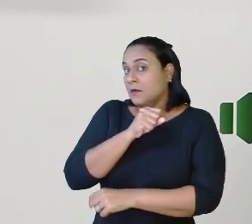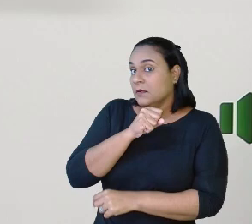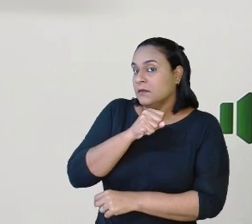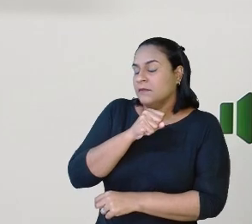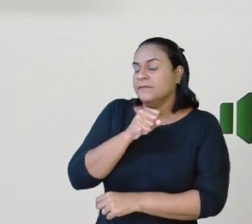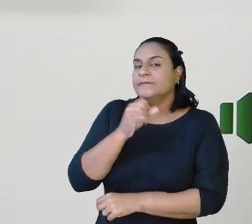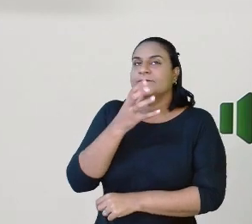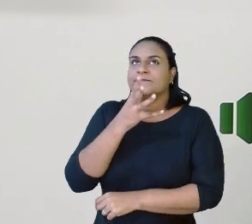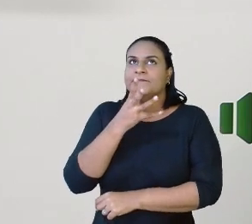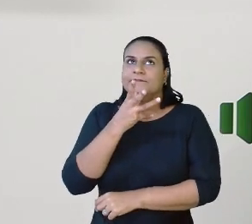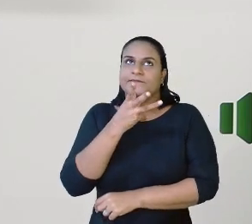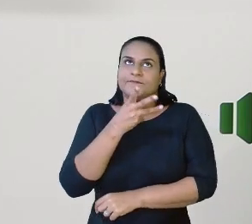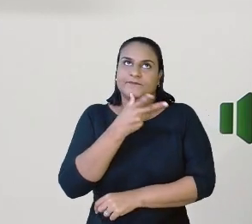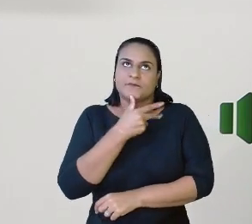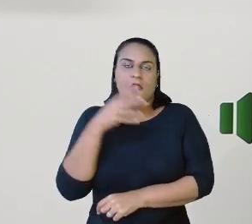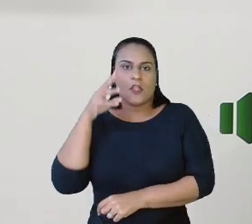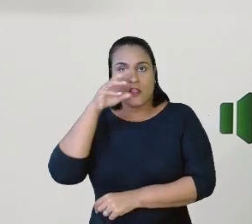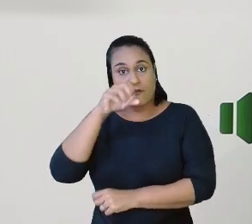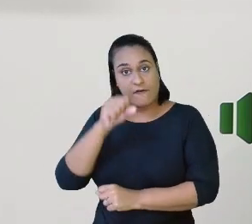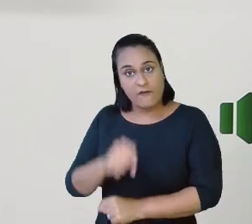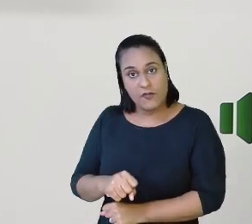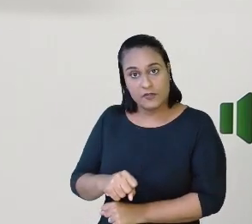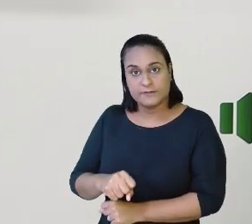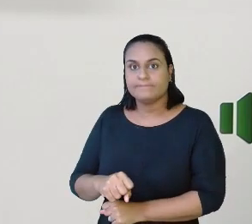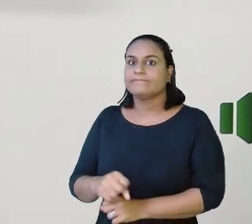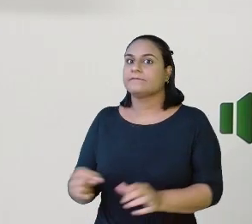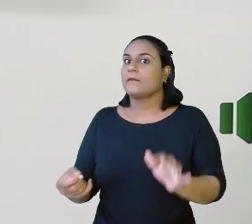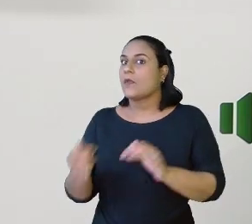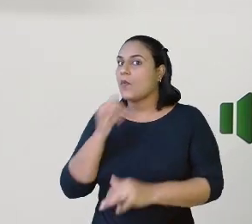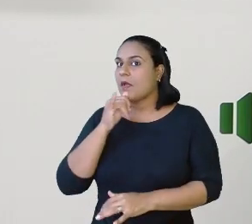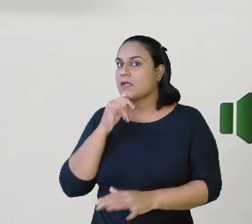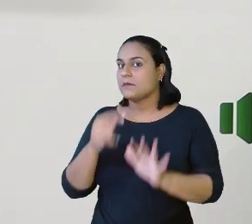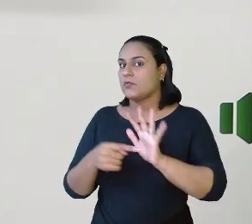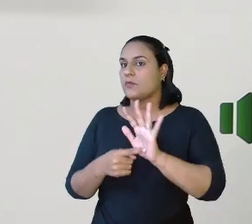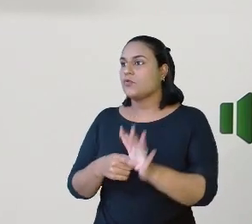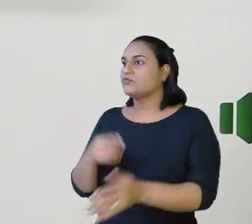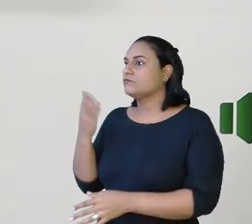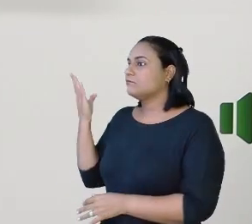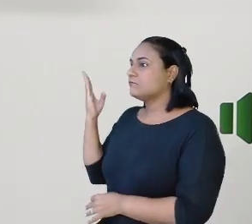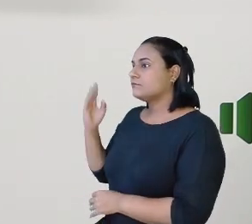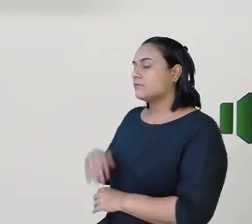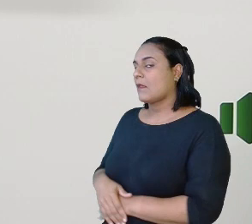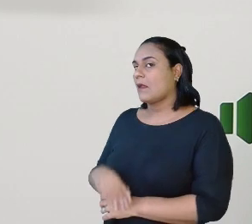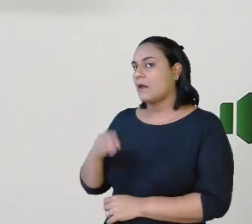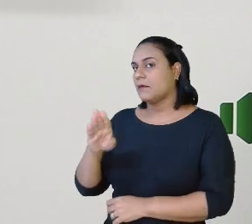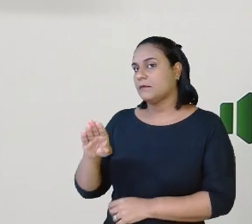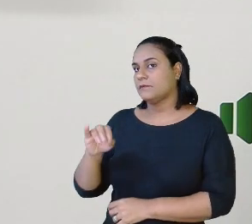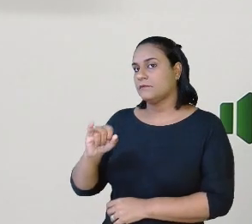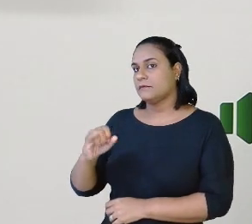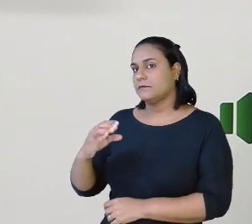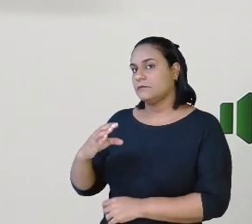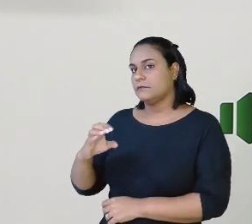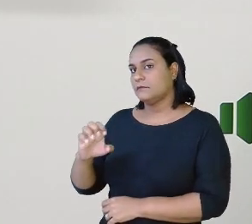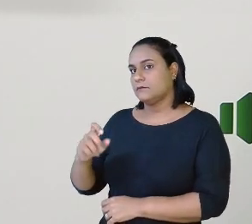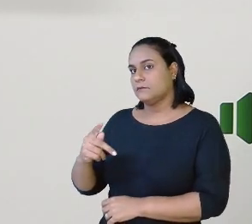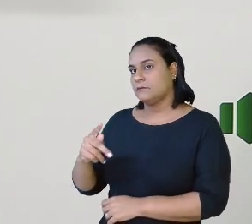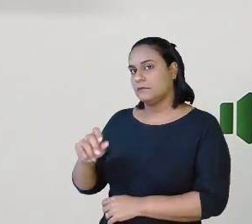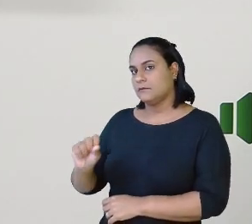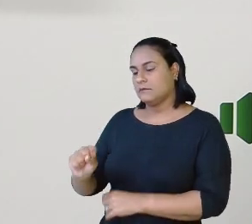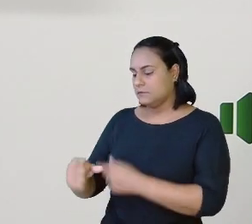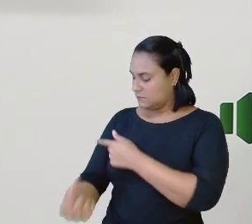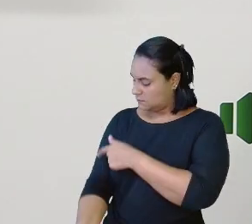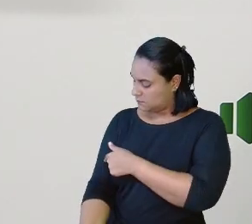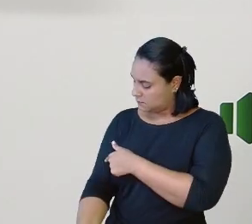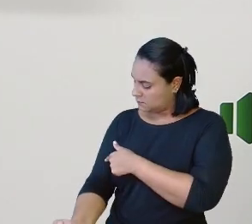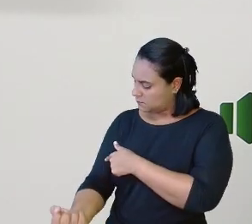lento, forte. E aí o exemplo que eu estou dando para vocês é o bíceps. Então eu posso mexer o bíceps